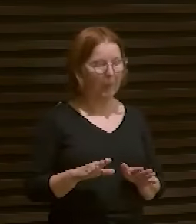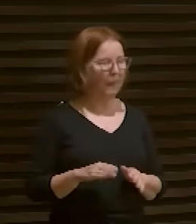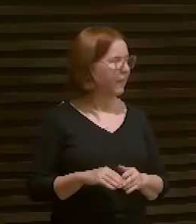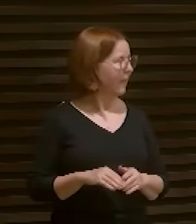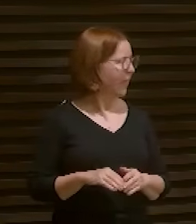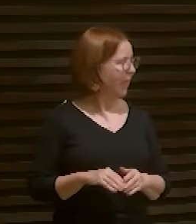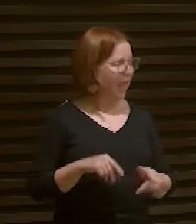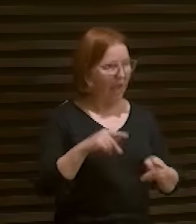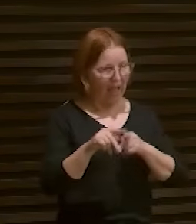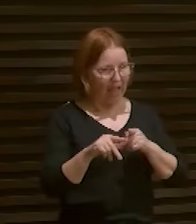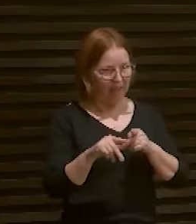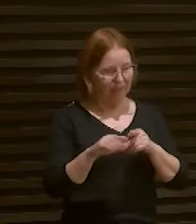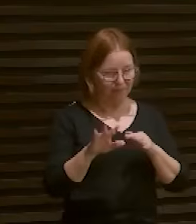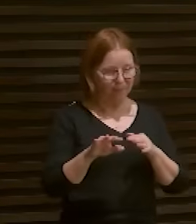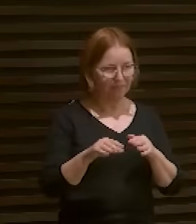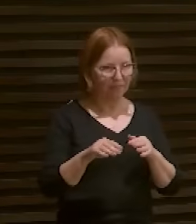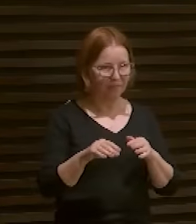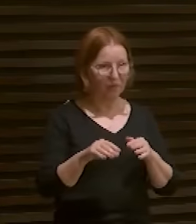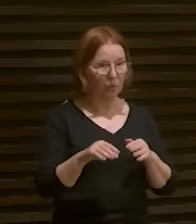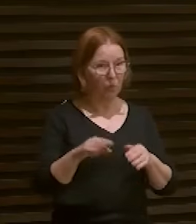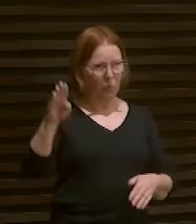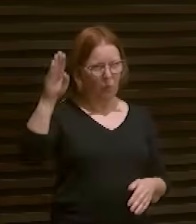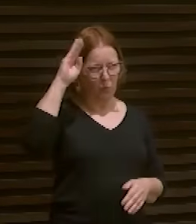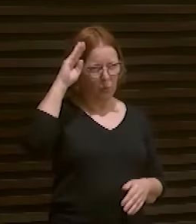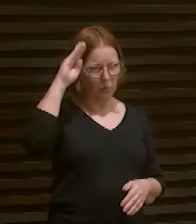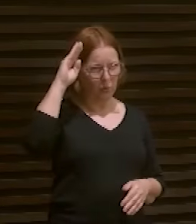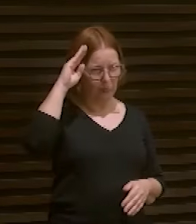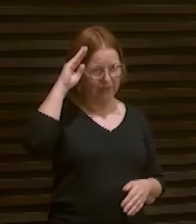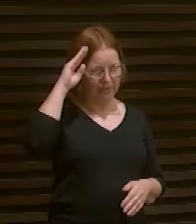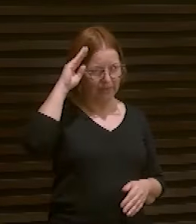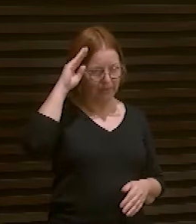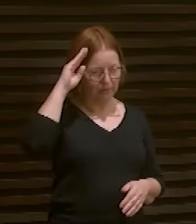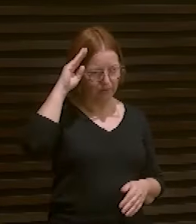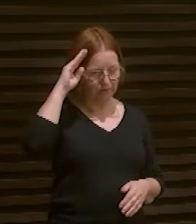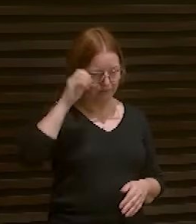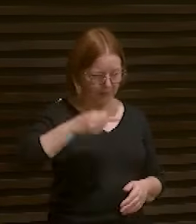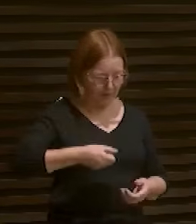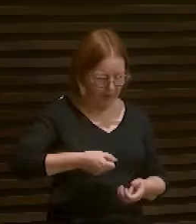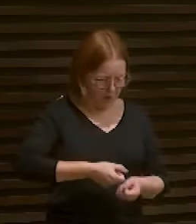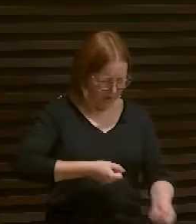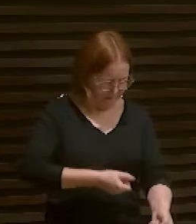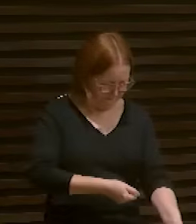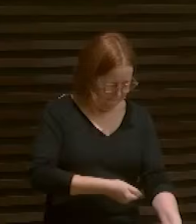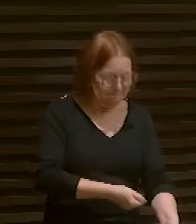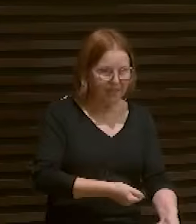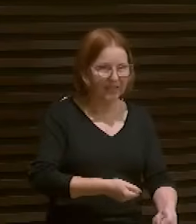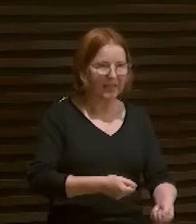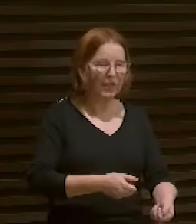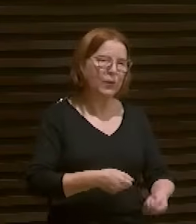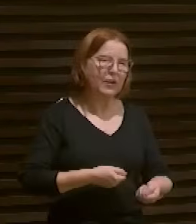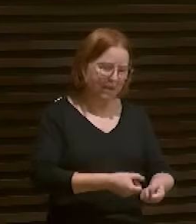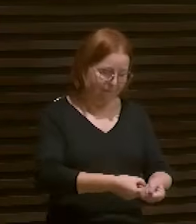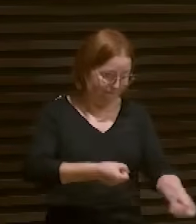aquele soldado pega aquela esponja para colocar na boca dele, aquela esponja era usada nos banheiros públicos. A